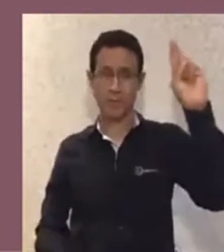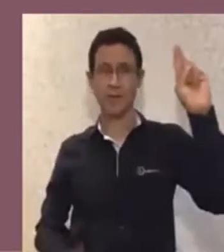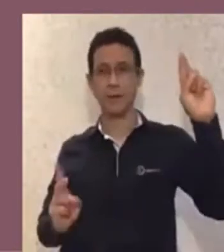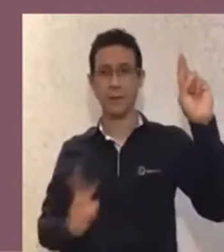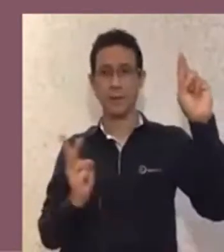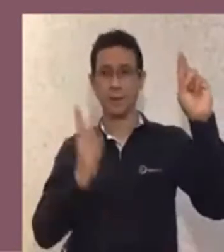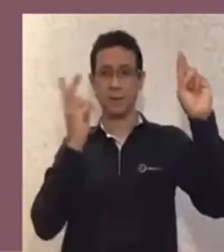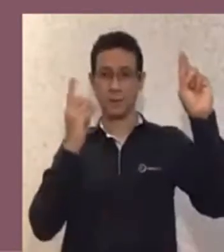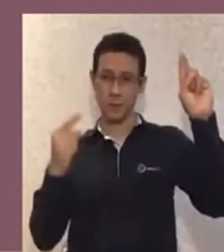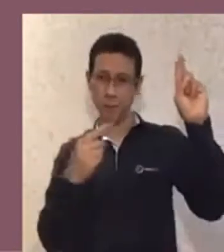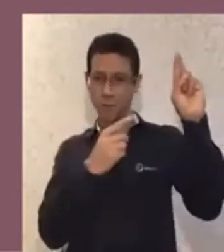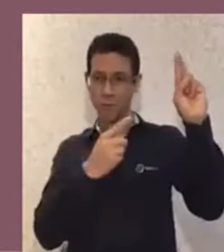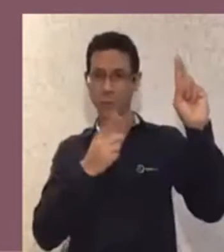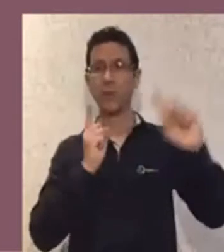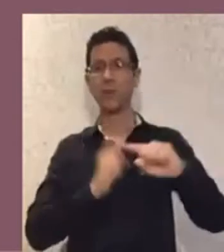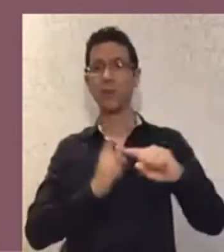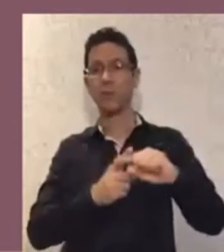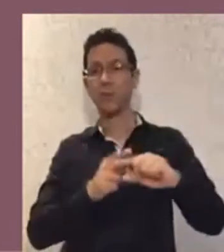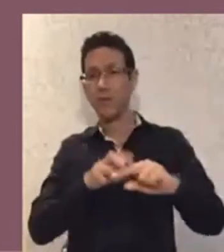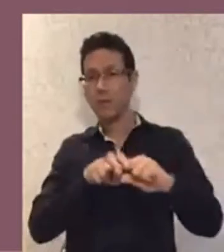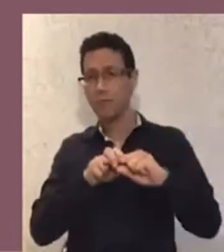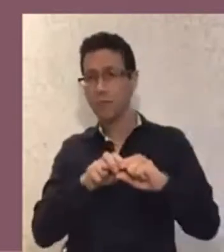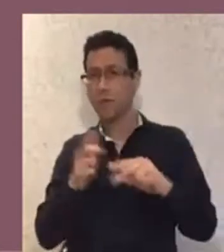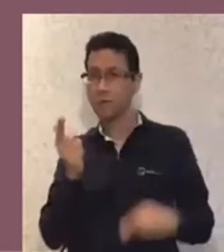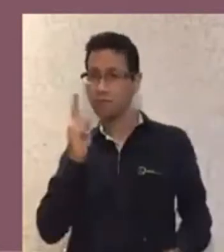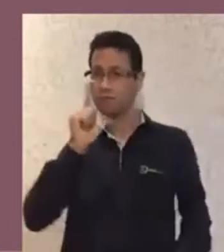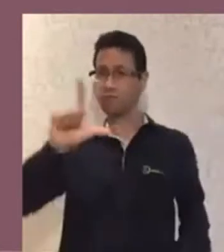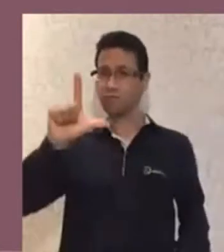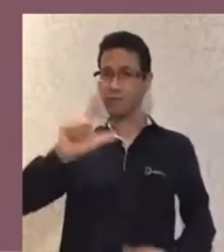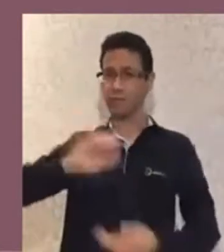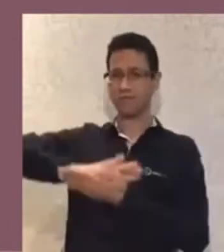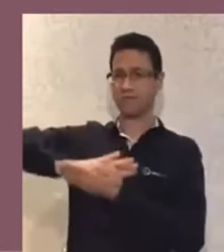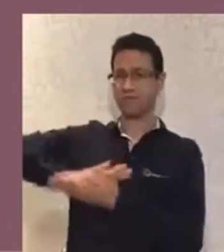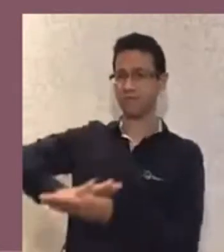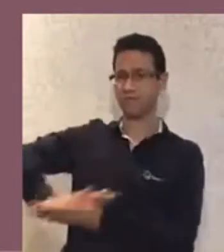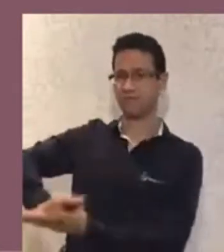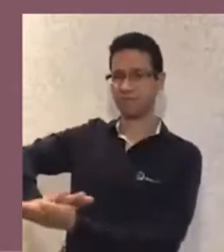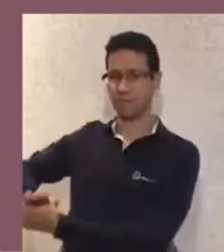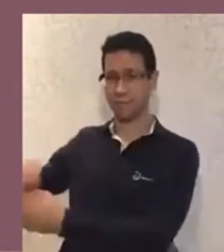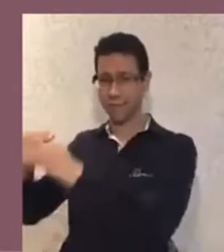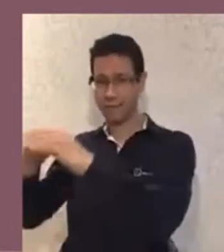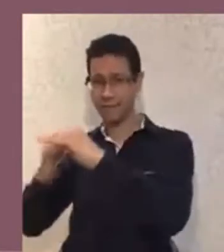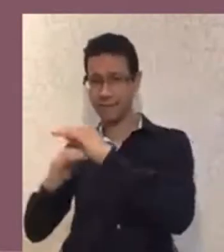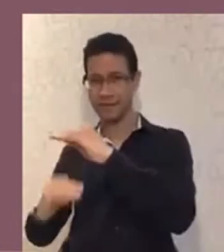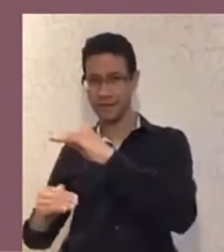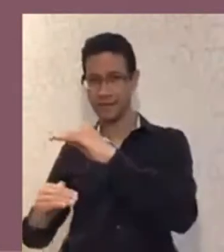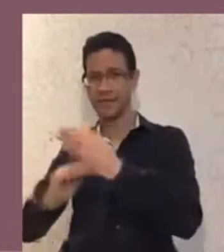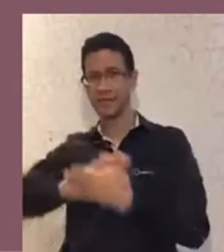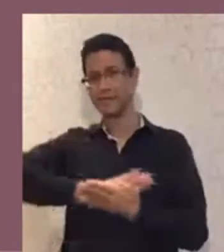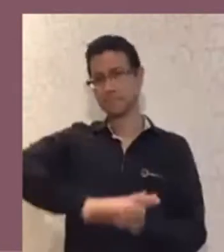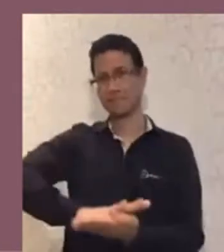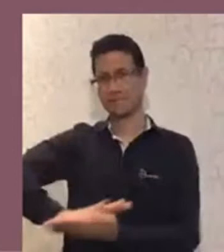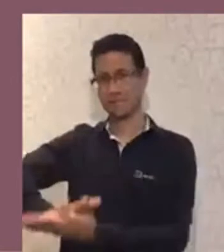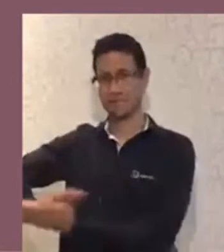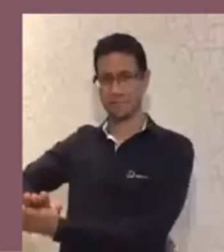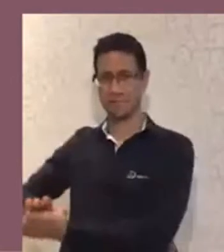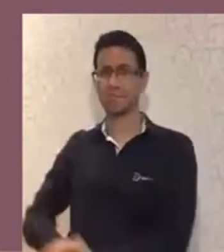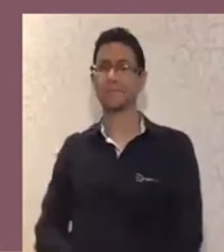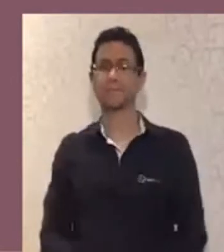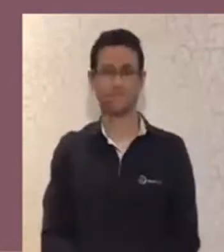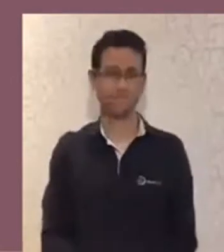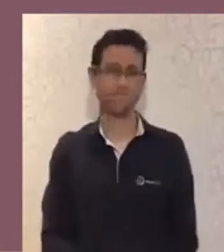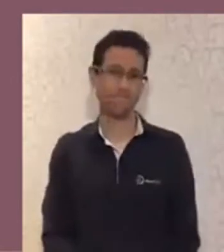ele depreciava aqueles que lhe eram submetidos, que ele submetia, e que ele desejava que